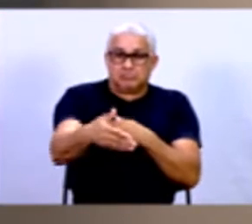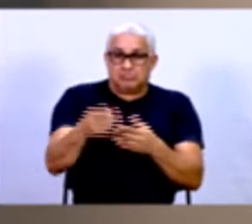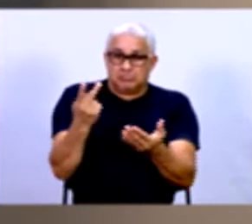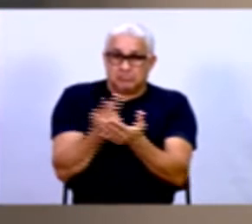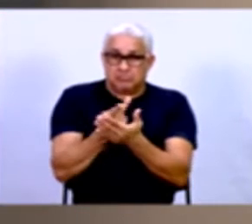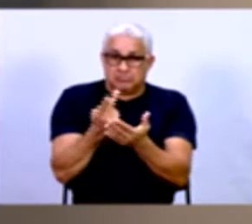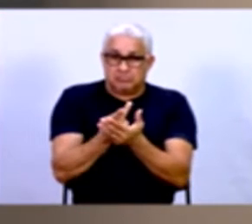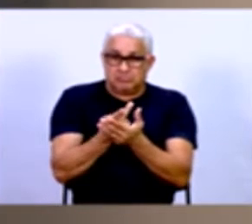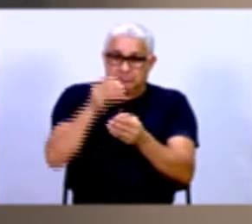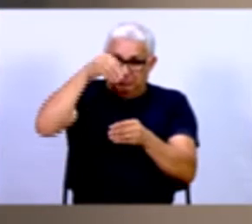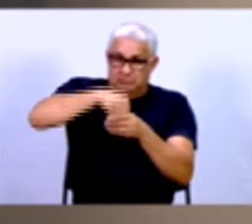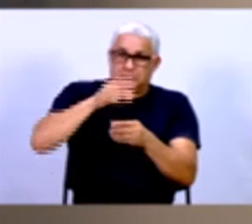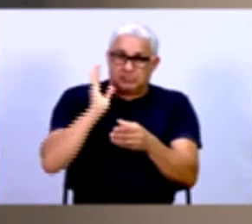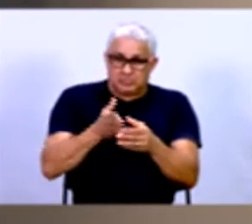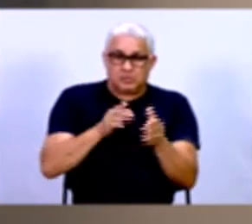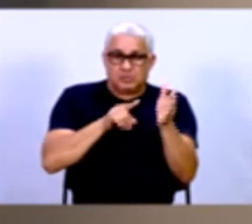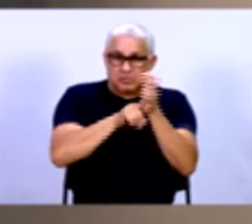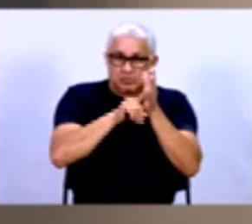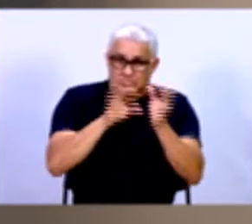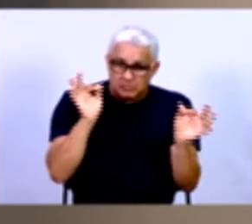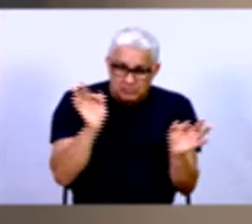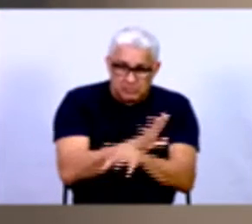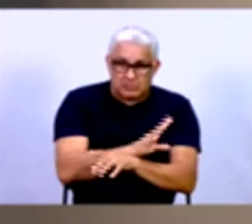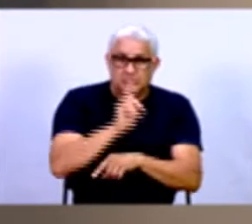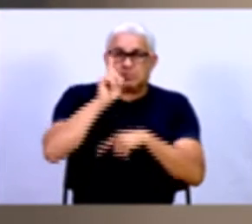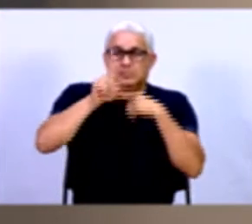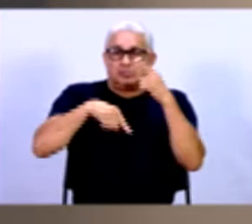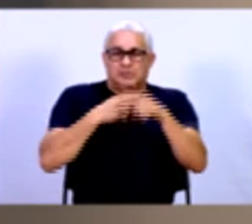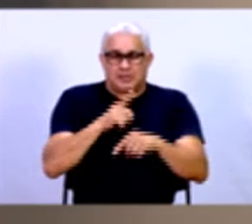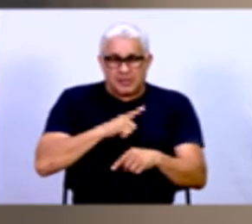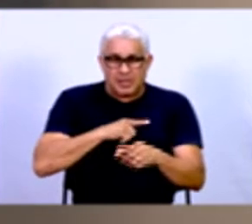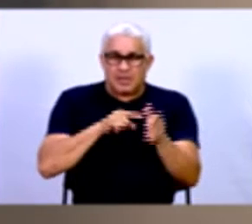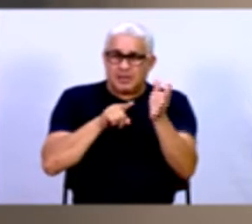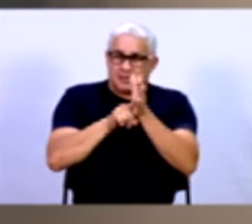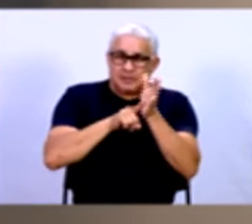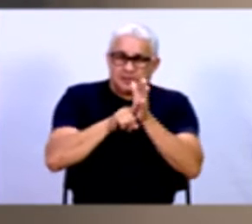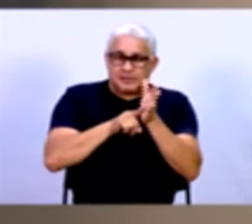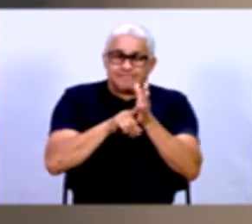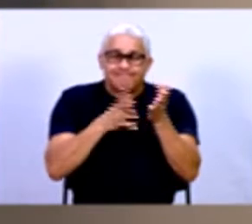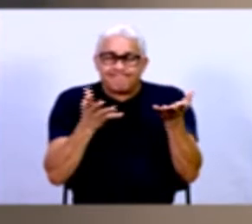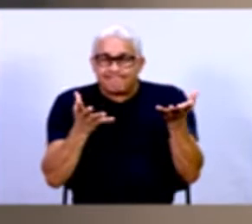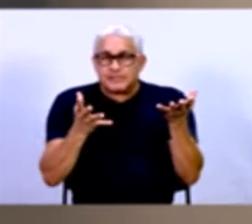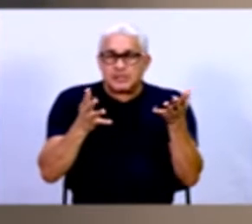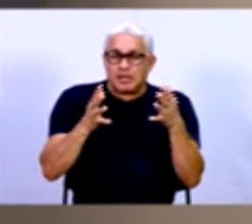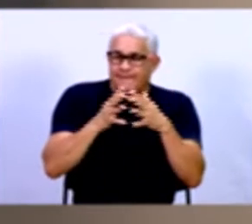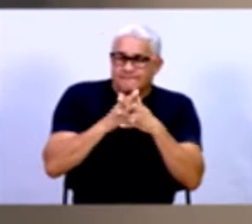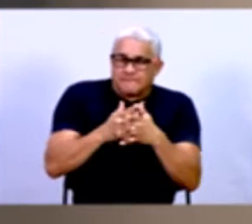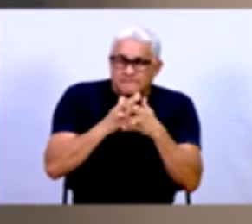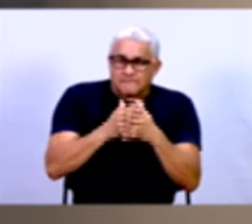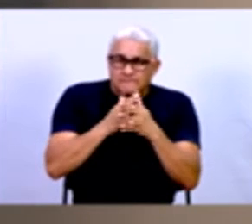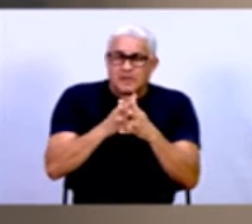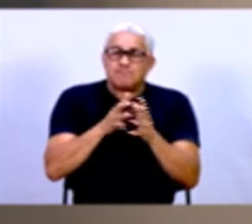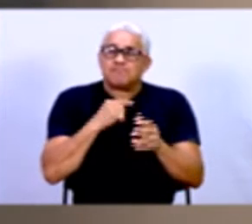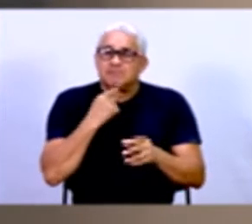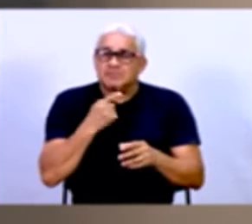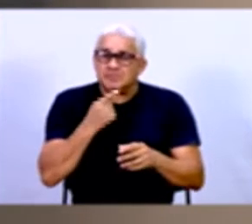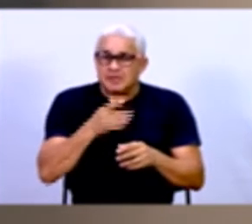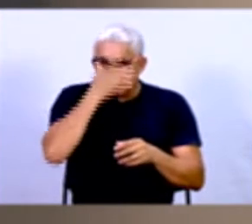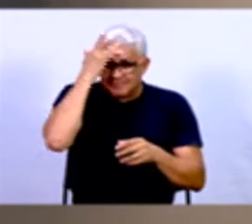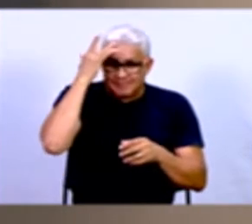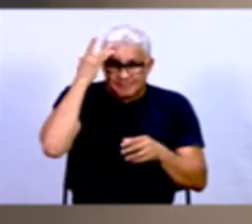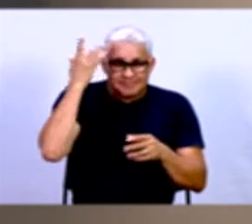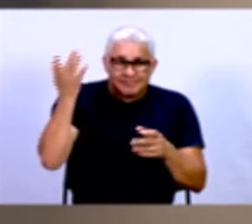ser que depois que a gente já aplicou o questionário, a gente possa ver que tem alguma pergunta que ficou meio na dúvida e o pessoal não